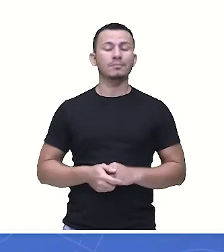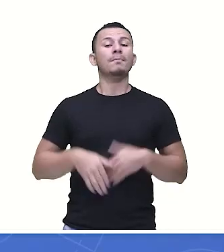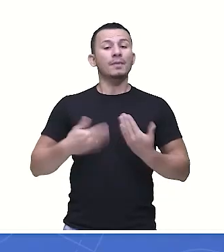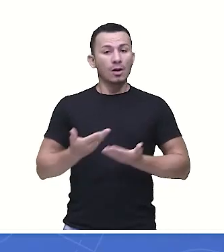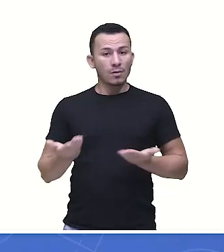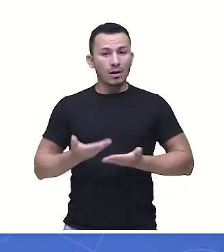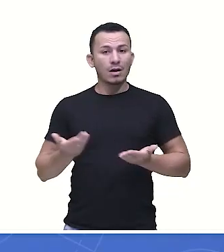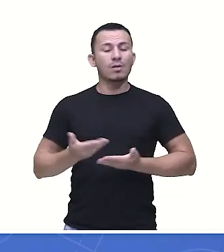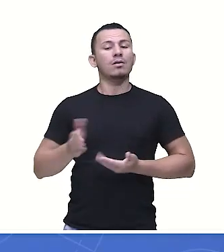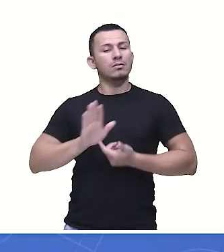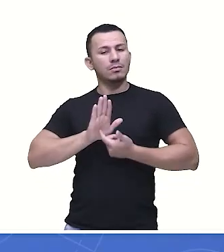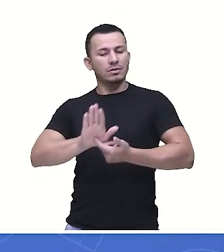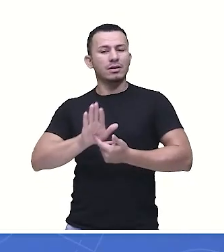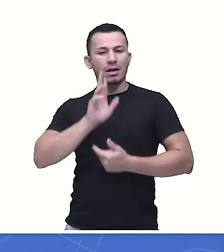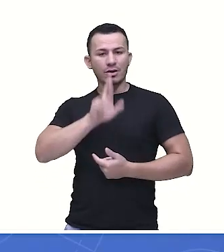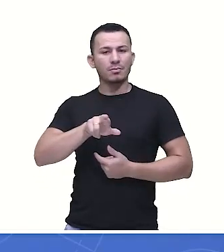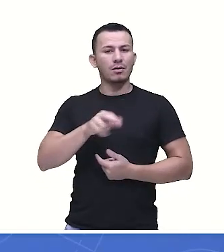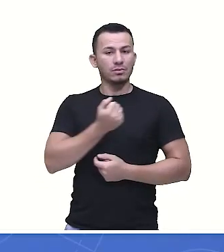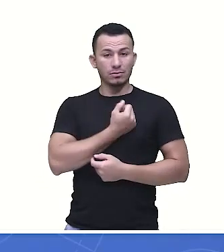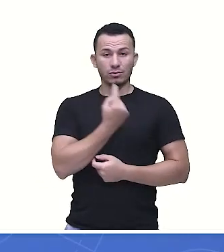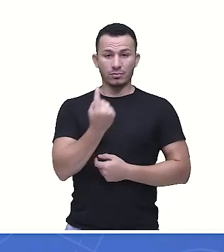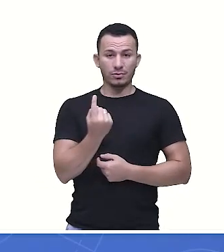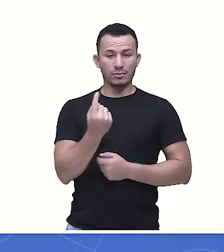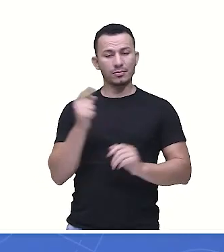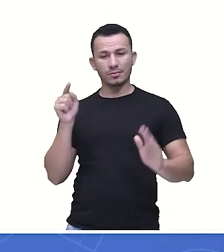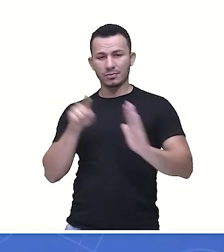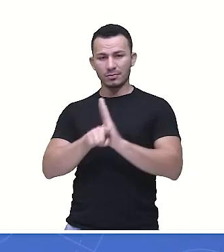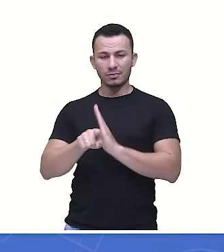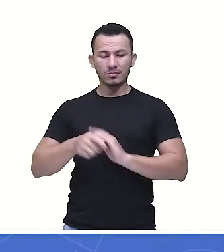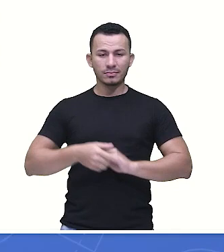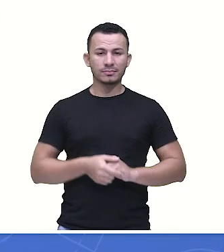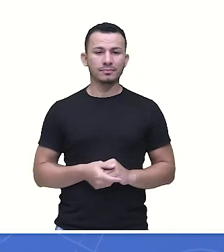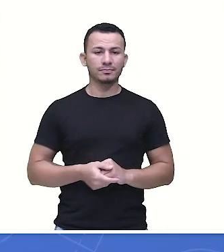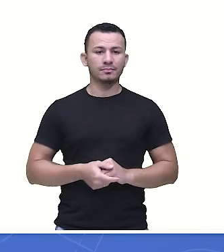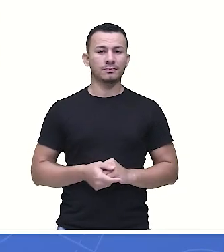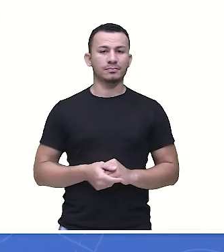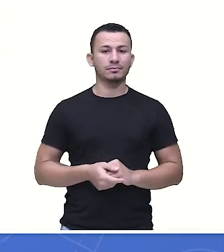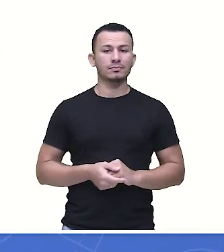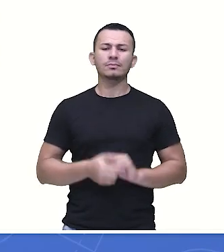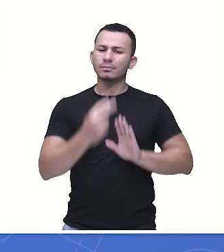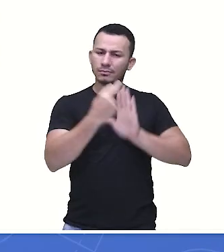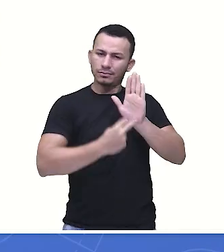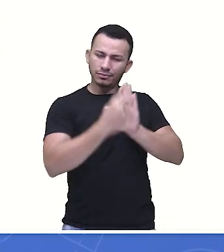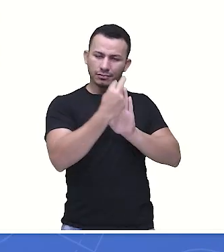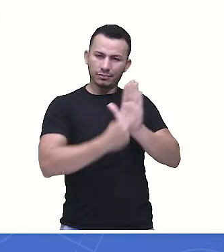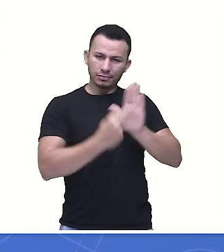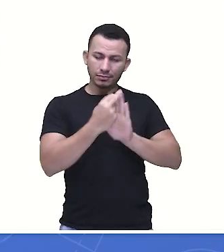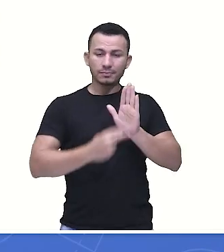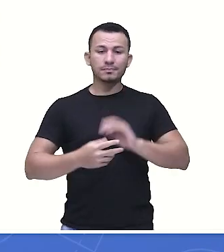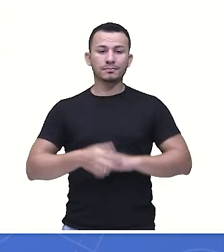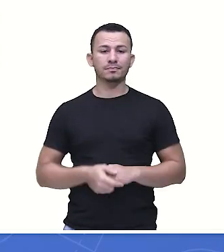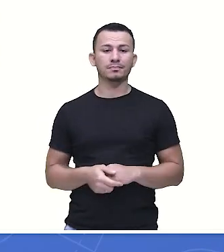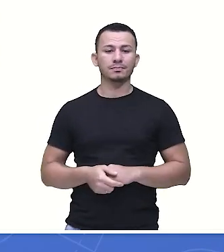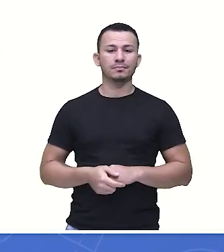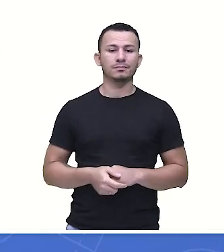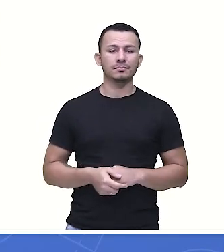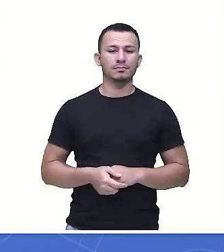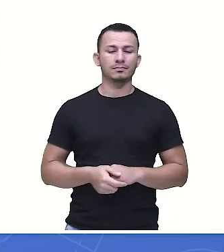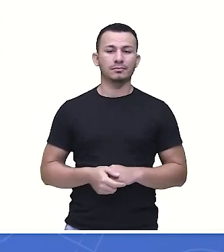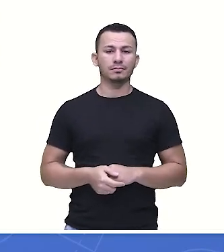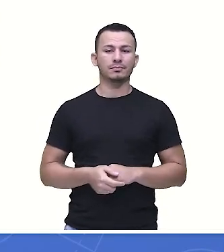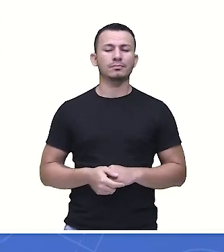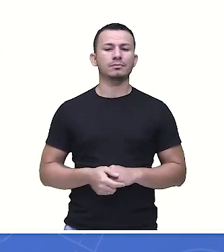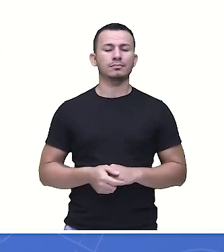correção da questão 1, não é isso? Vamos para a correção da questão 1. Então vamos aqui para a leitura. Né? A luta e os